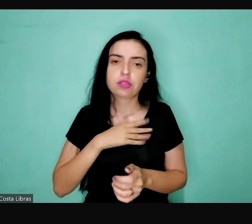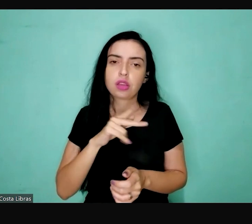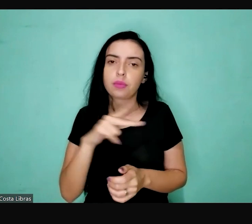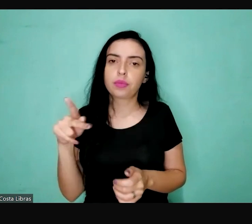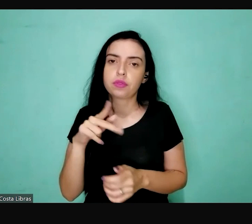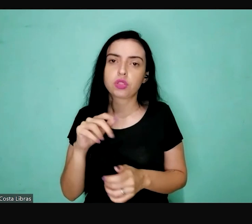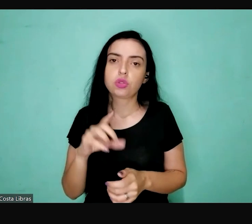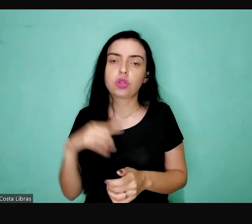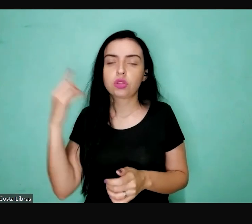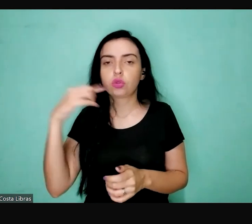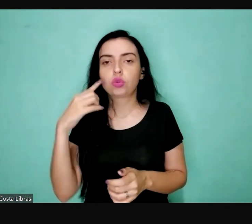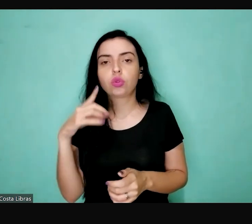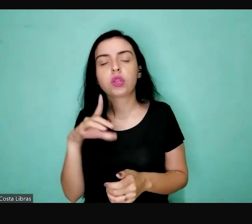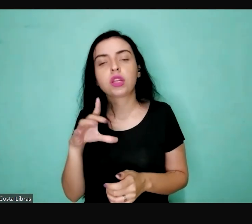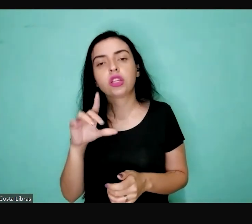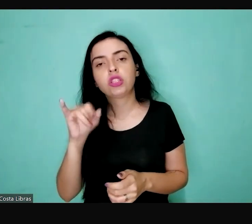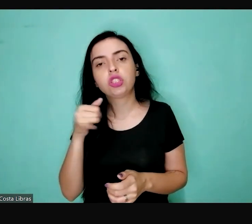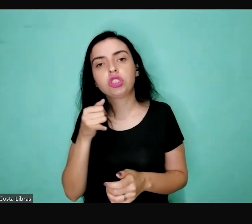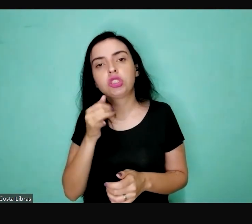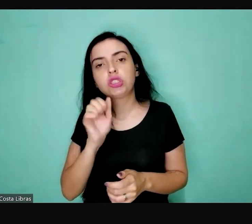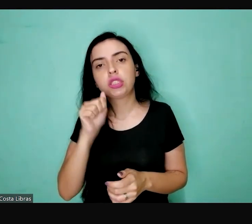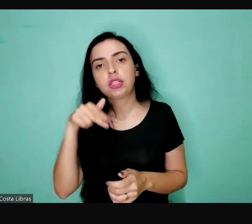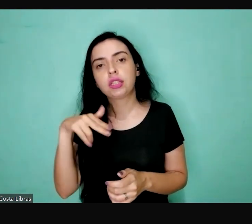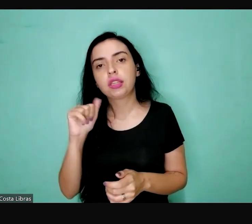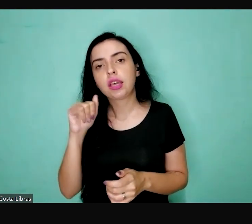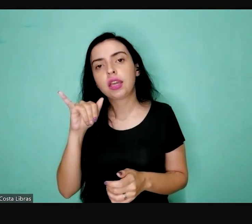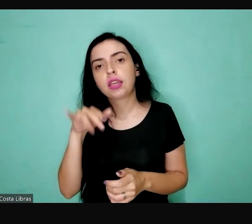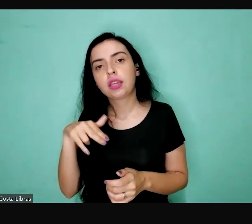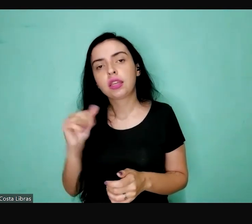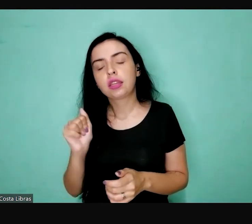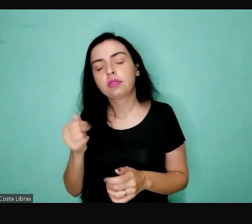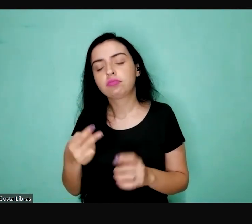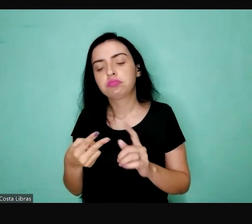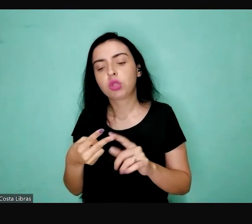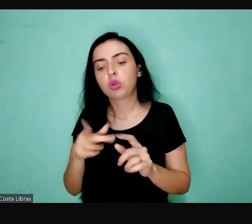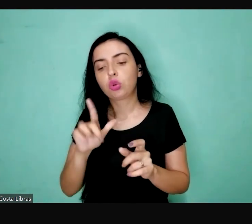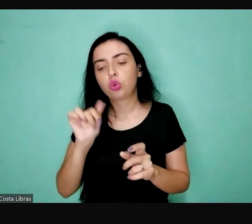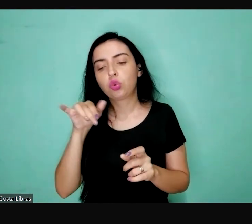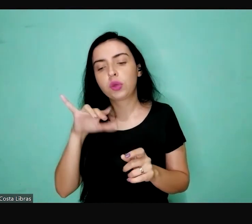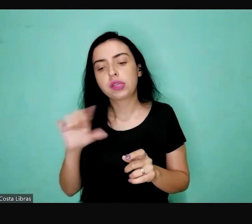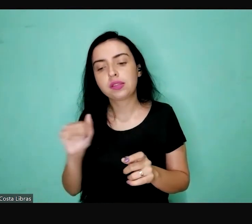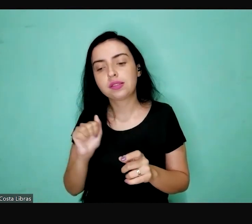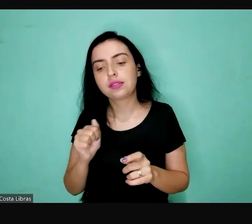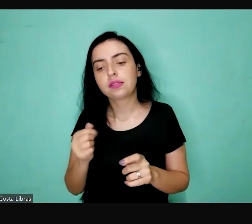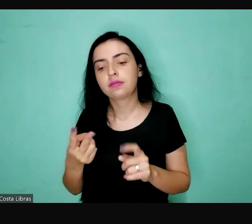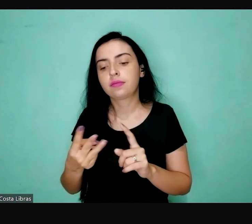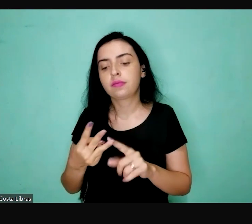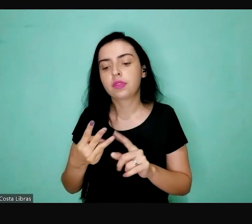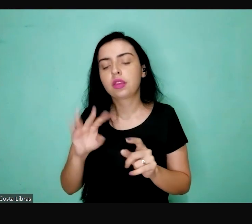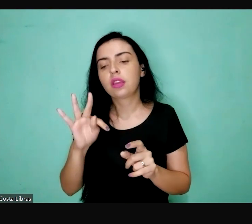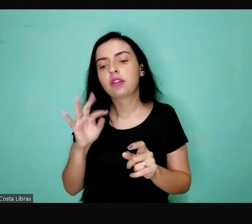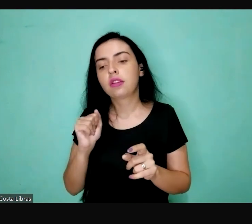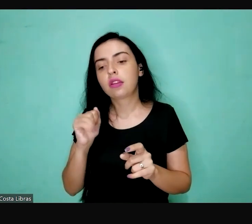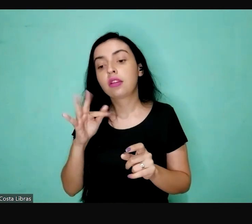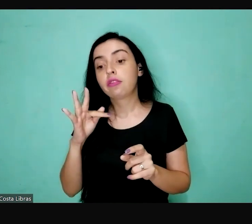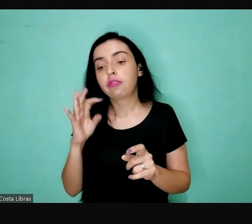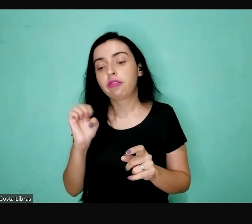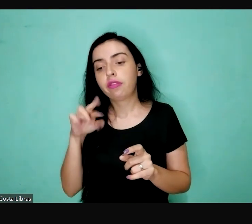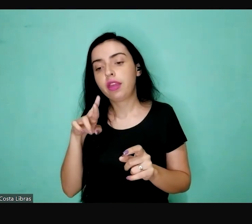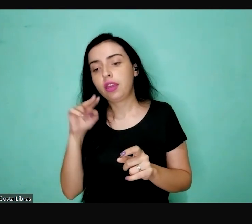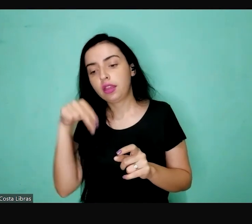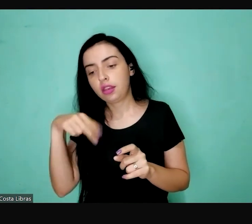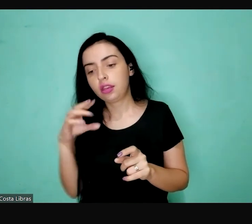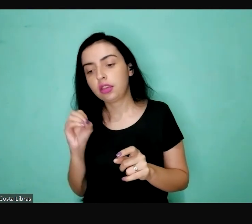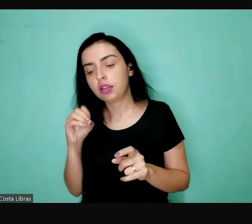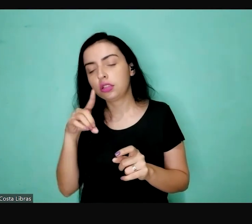Doutora Janaína, minha colega de magistratura, doutora Luiz, doutor Fernando, e aí eu convido a quem presente quiser fazer